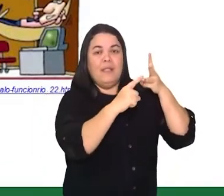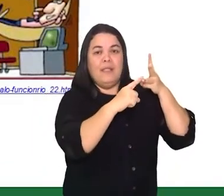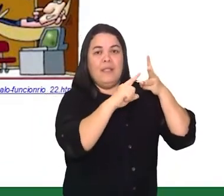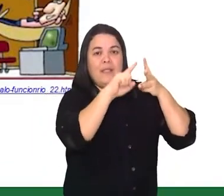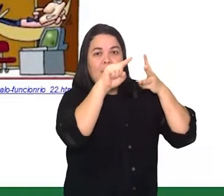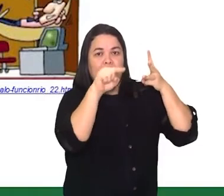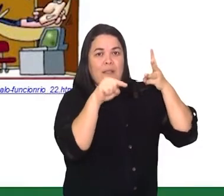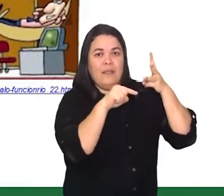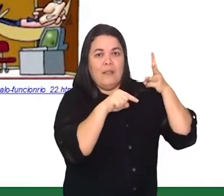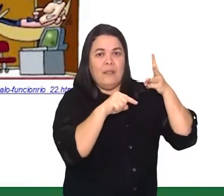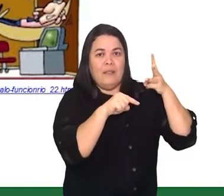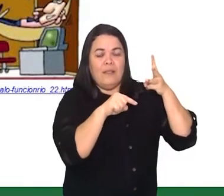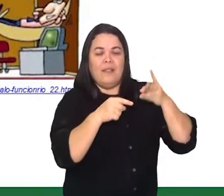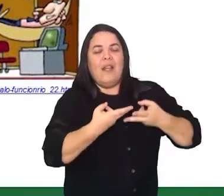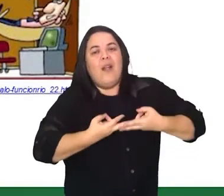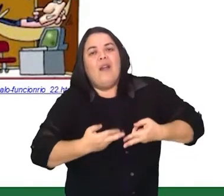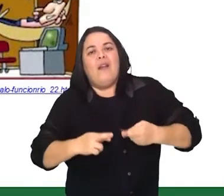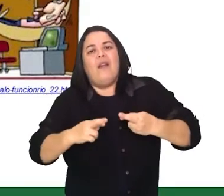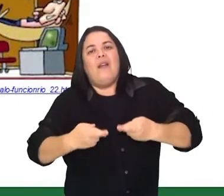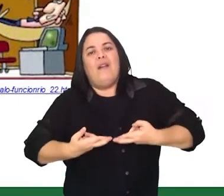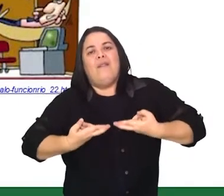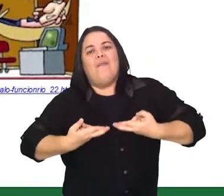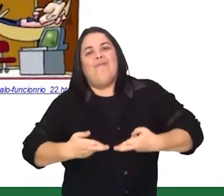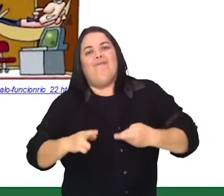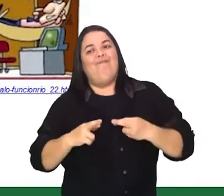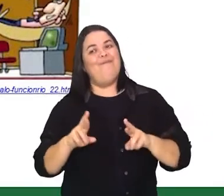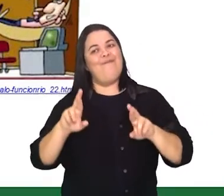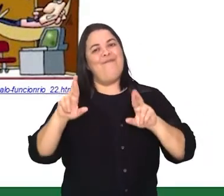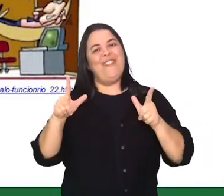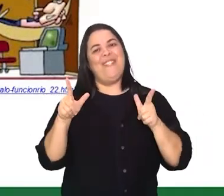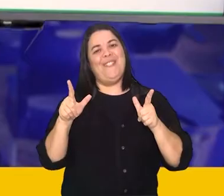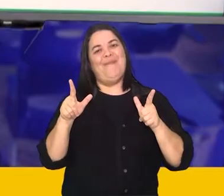está balançando-se numa rede. Essa tira,